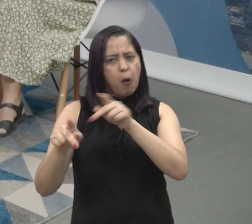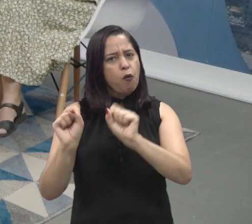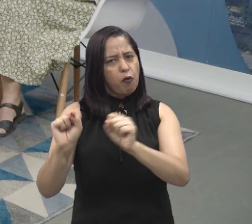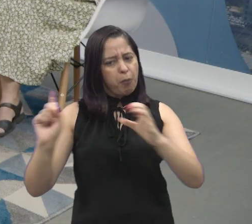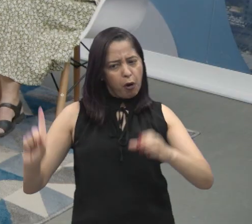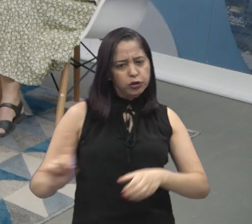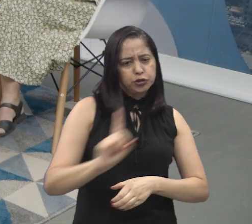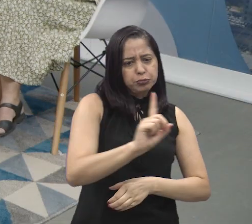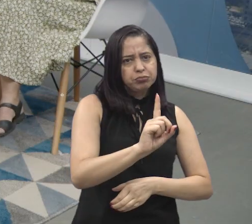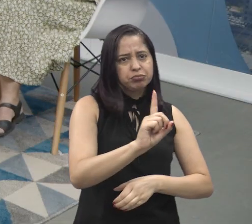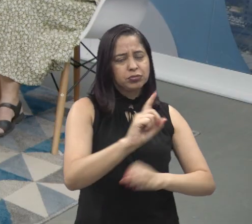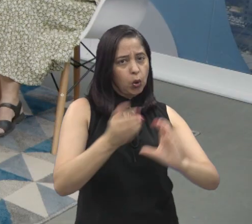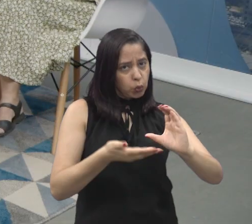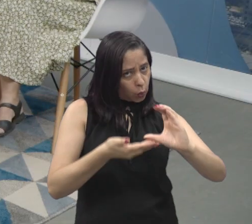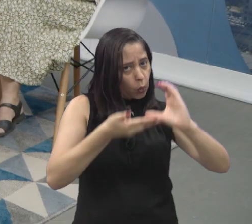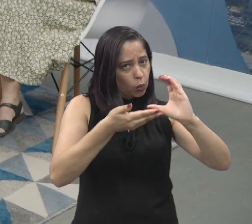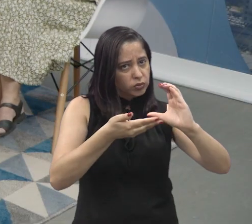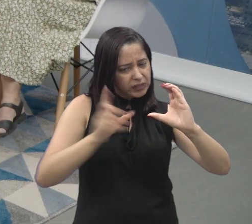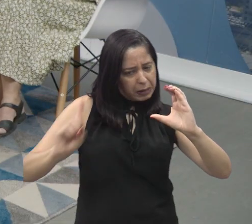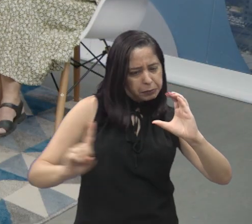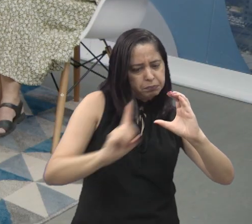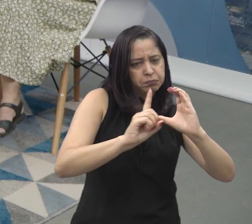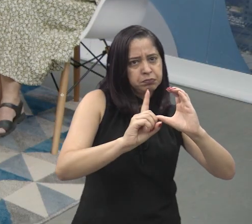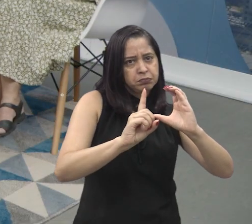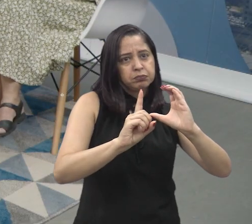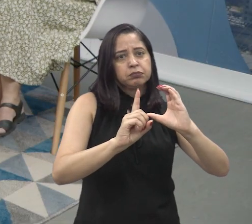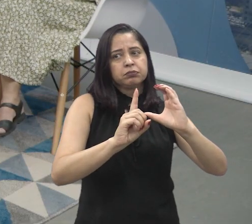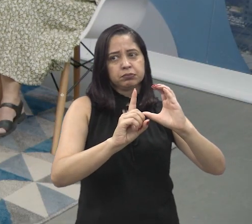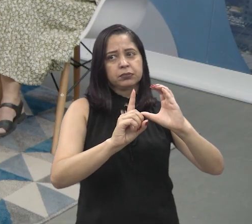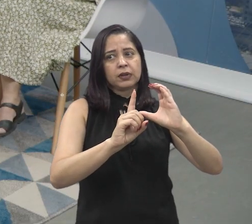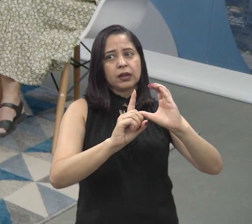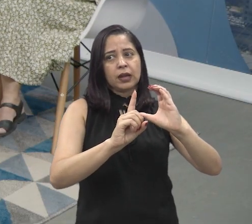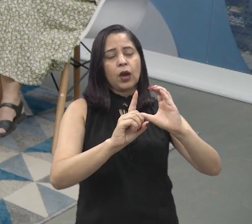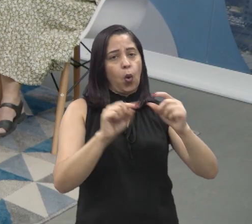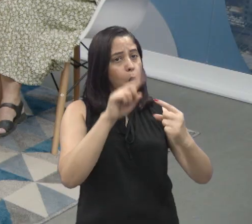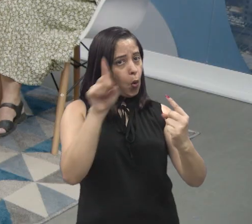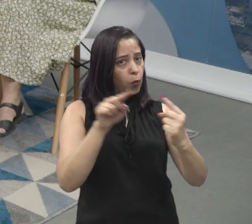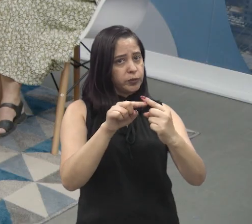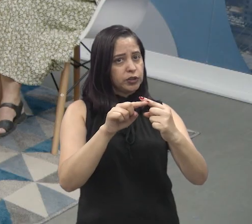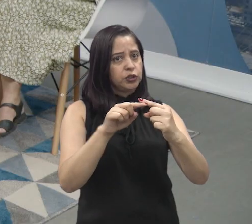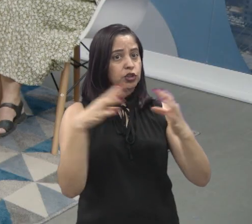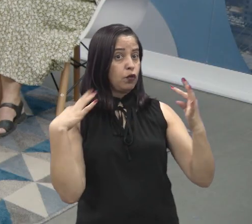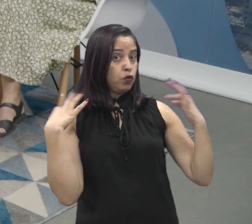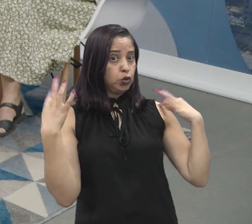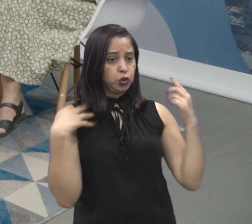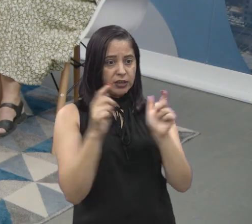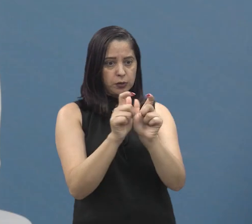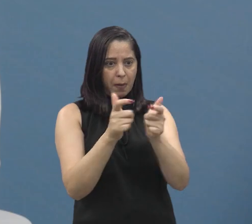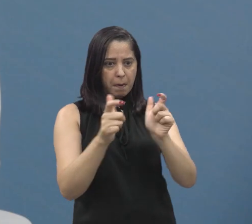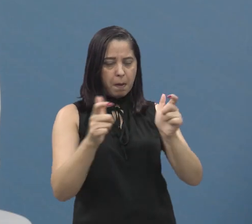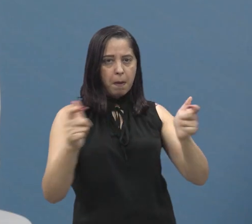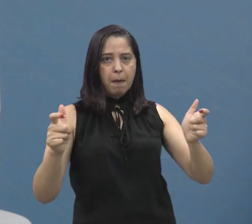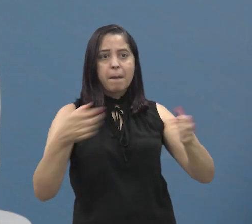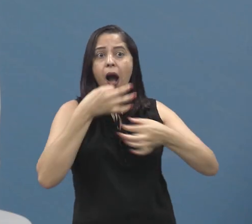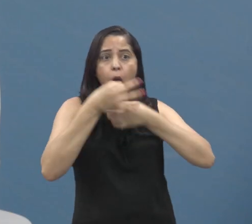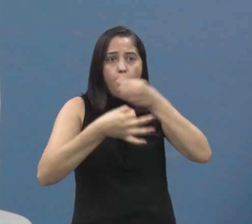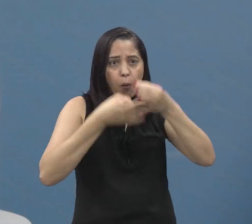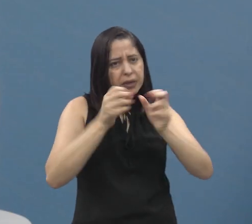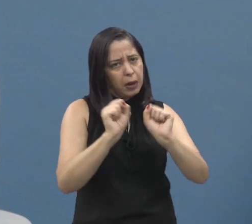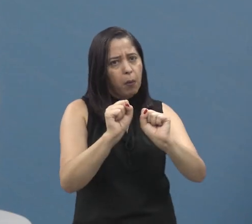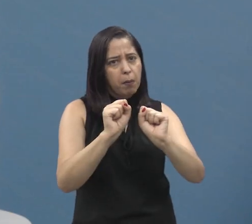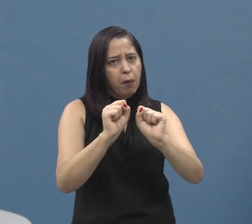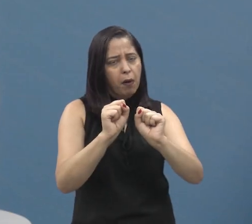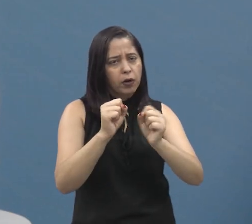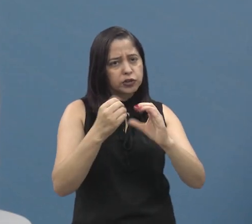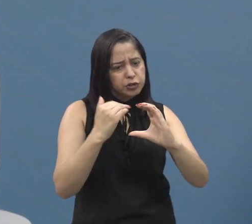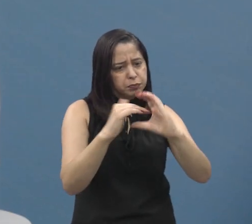atuar, participar, de que forma, né, para que a cidade, o turismo da cidade, ele seja construído de uma forma coletiva, né? Como que a